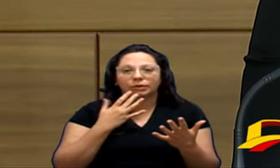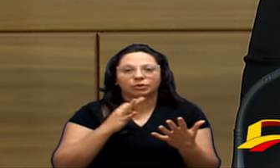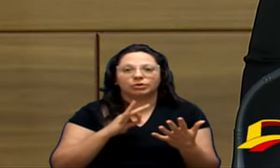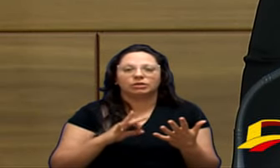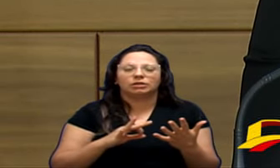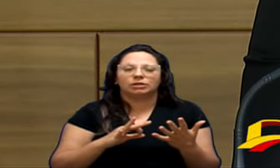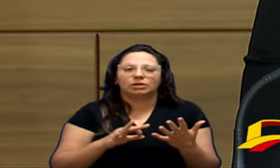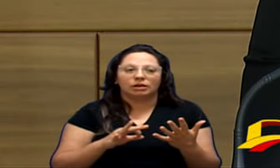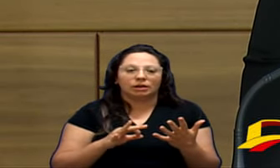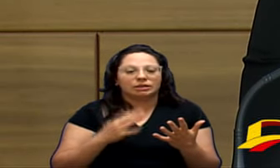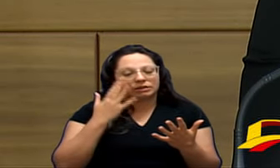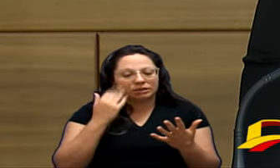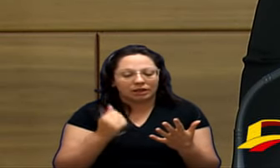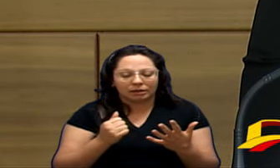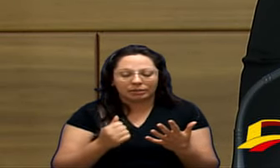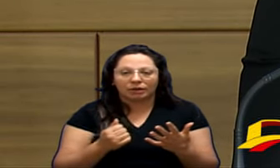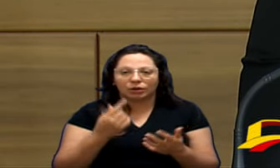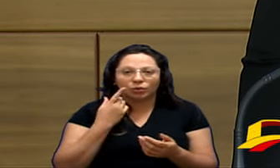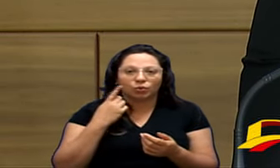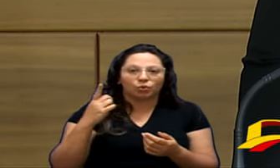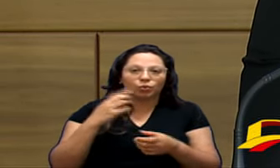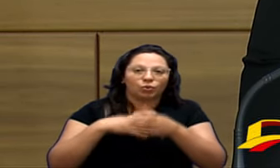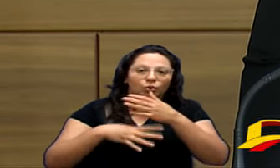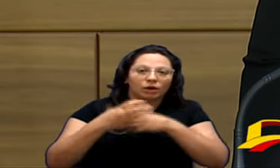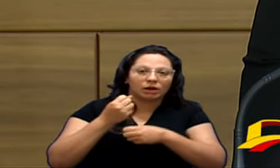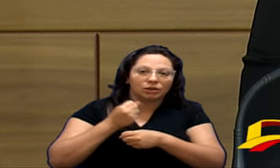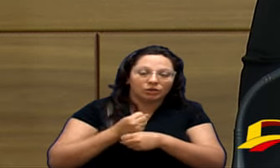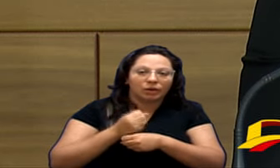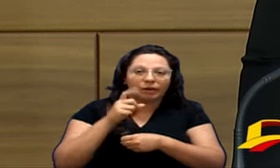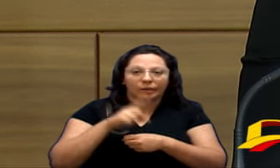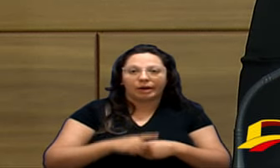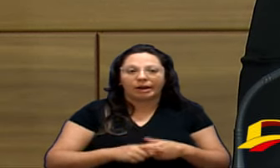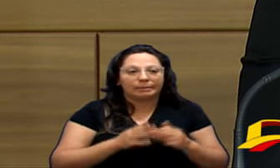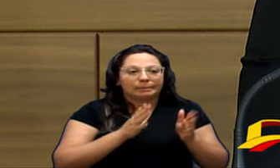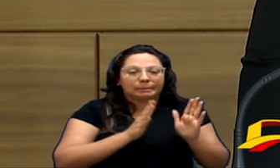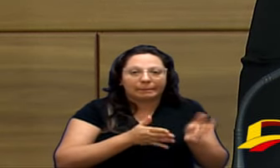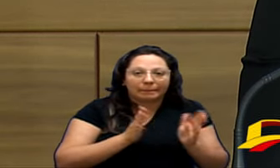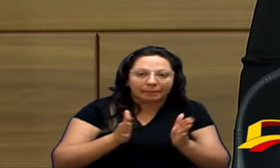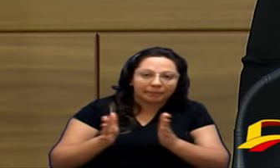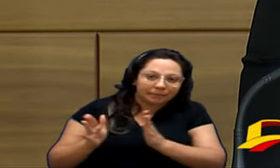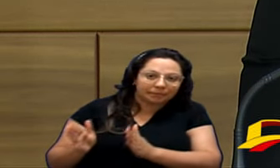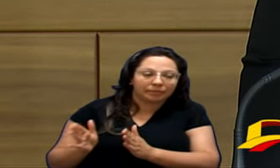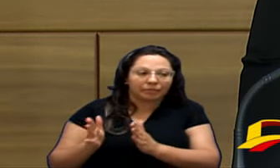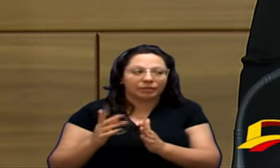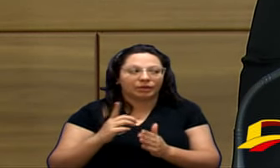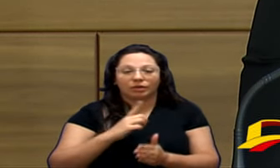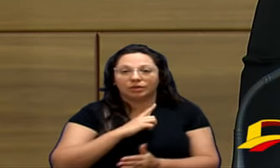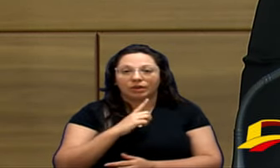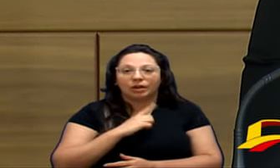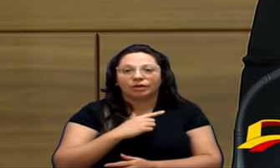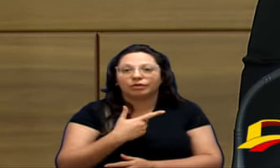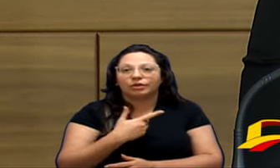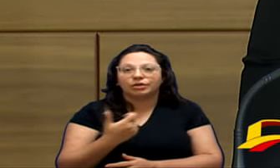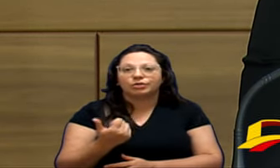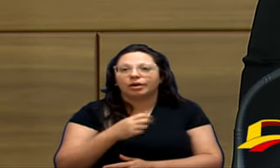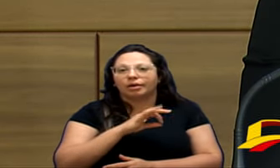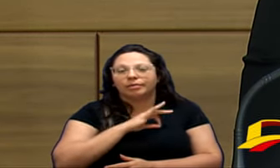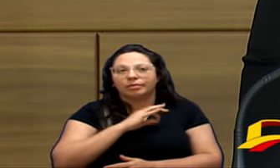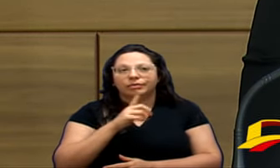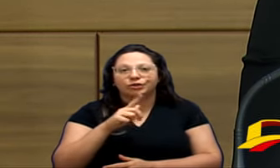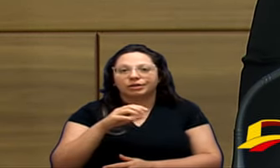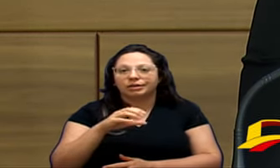praticamente os últimos 4 anos foram para colocar a casa em ordem não houve eh tenho 21 anos de guarda civil municipal